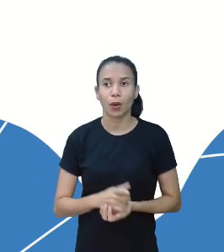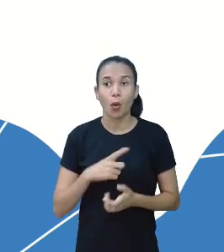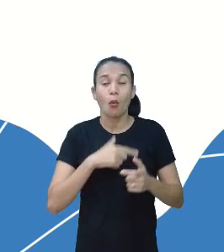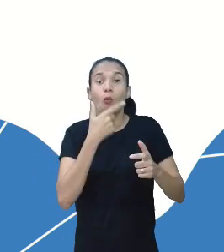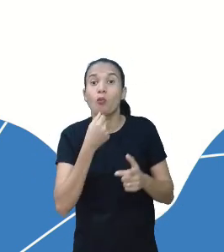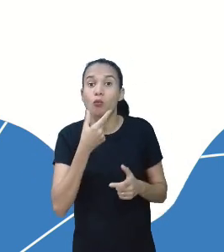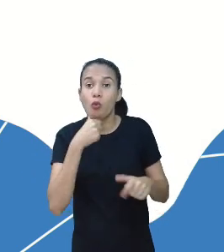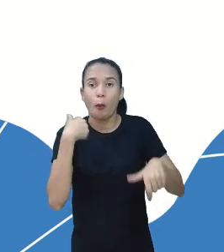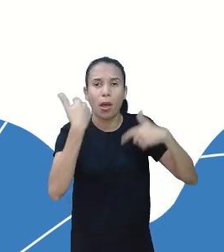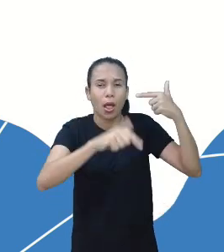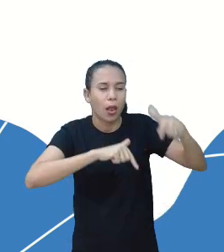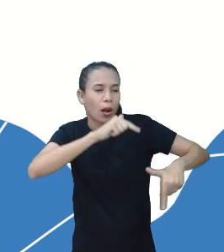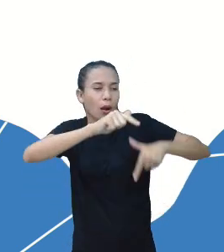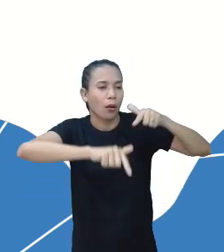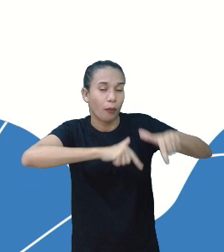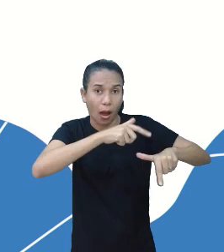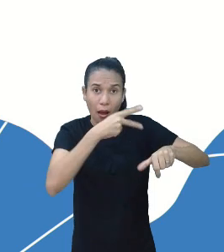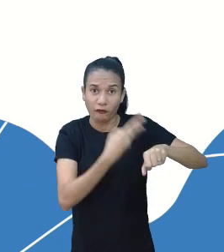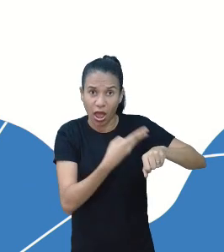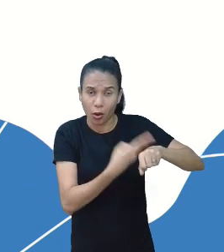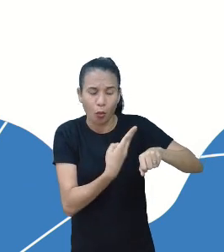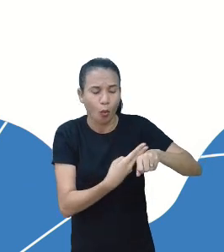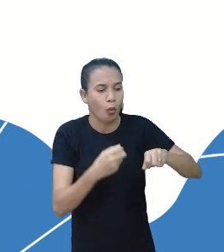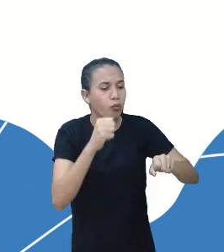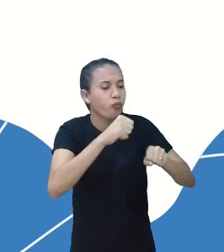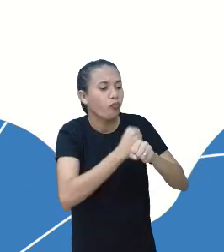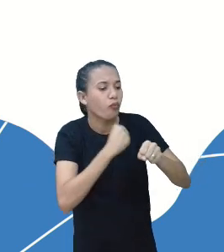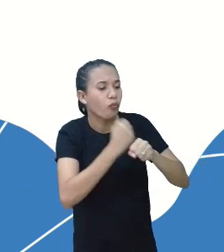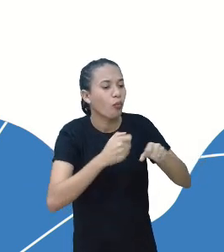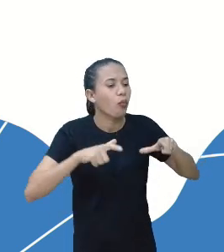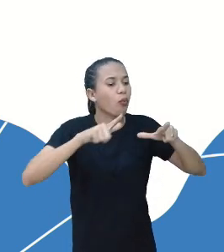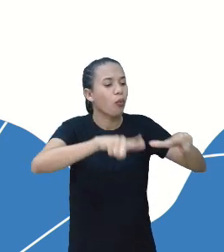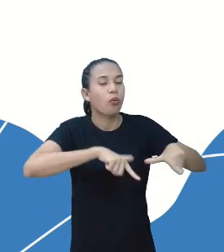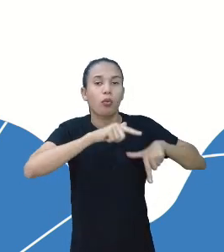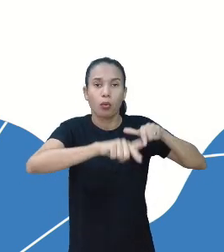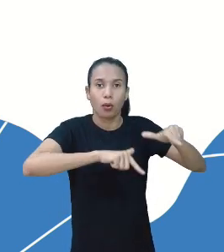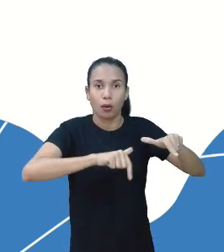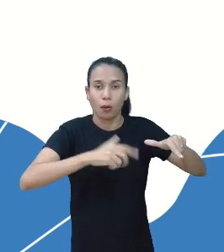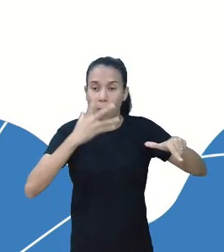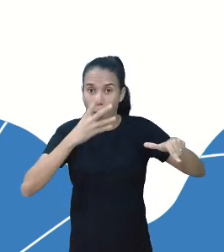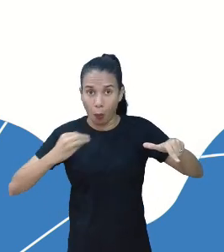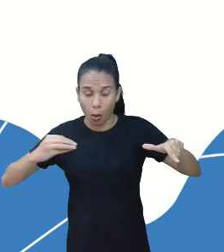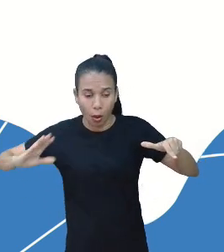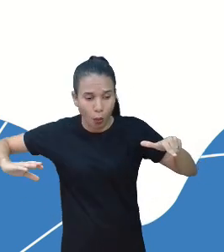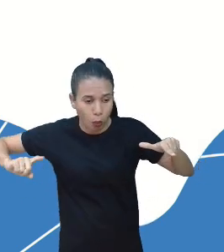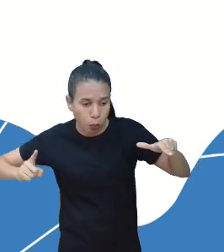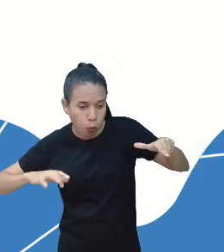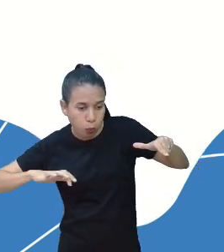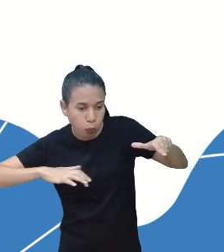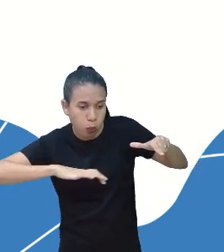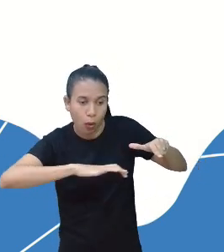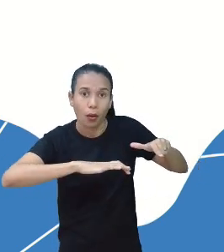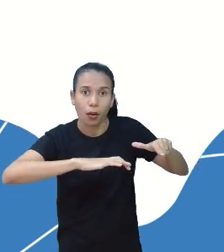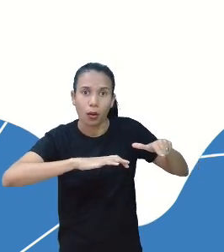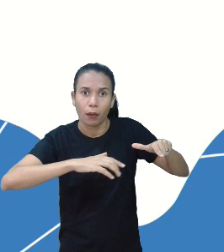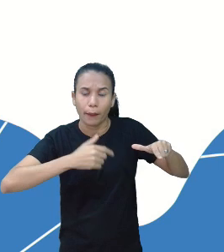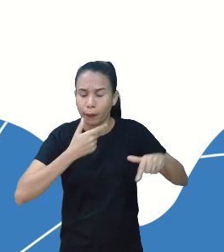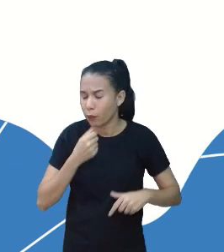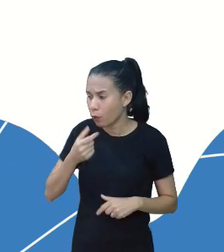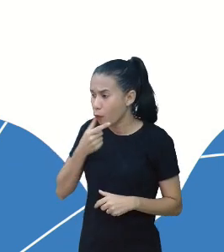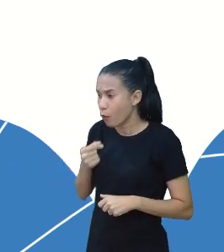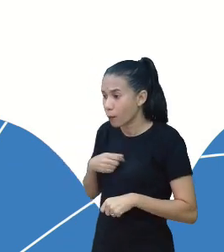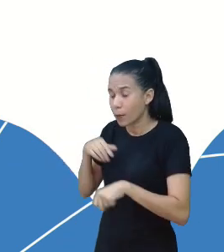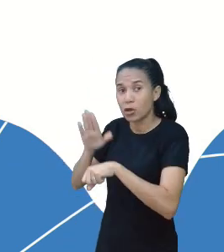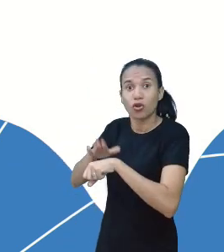Um homem estava trabalhando em uma vidraçaria quando o animal entrou no local. O comerciante chamou